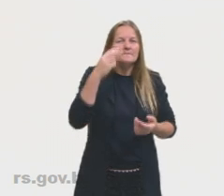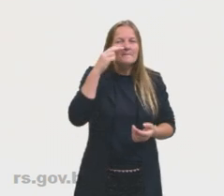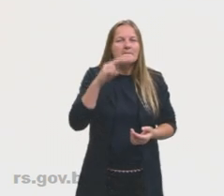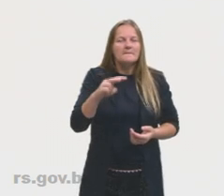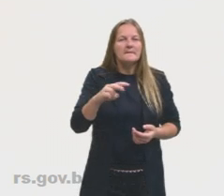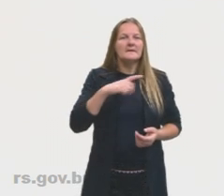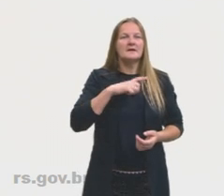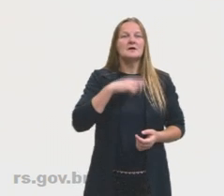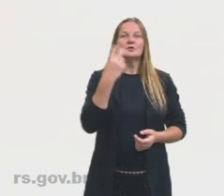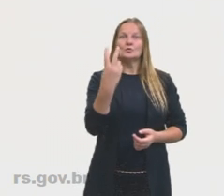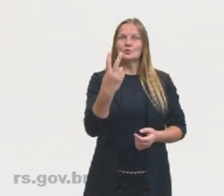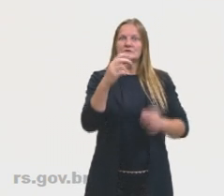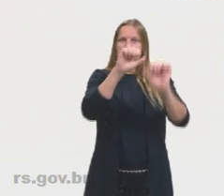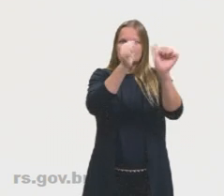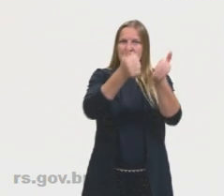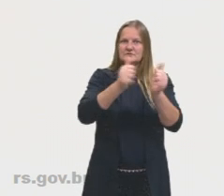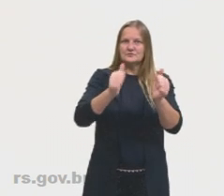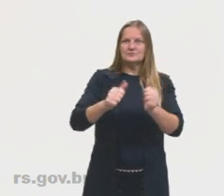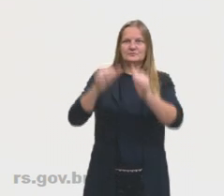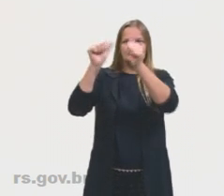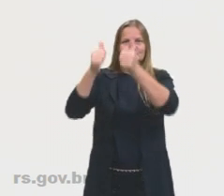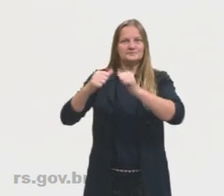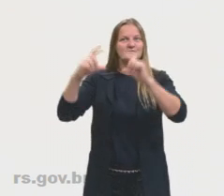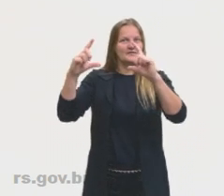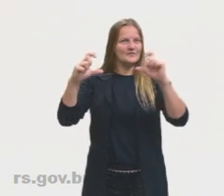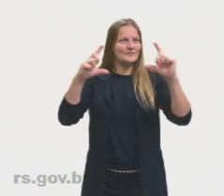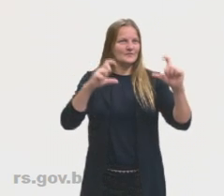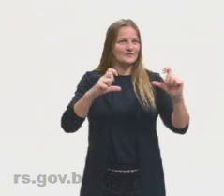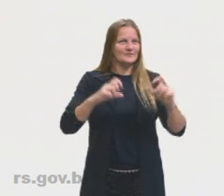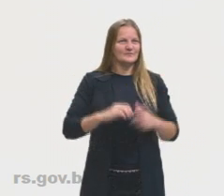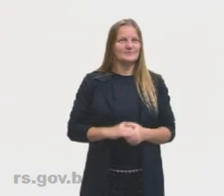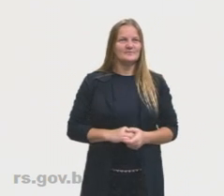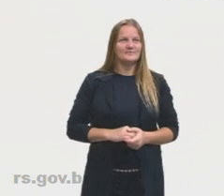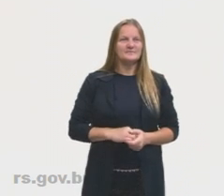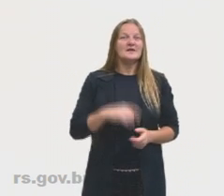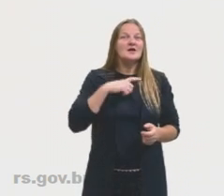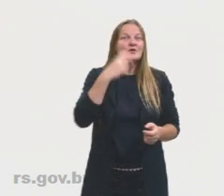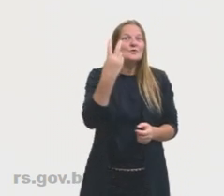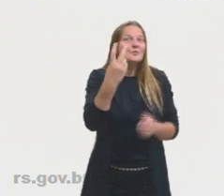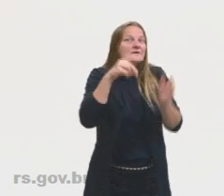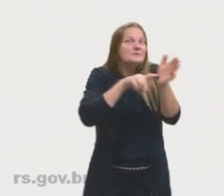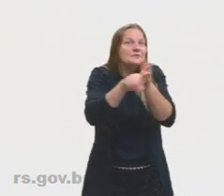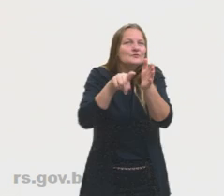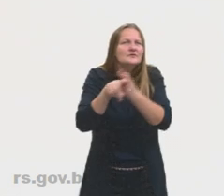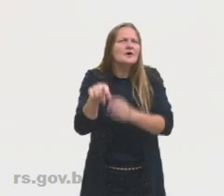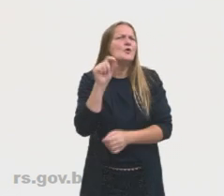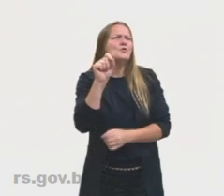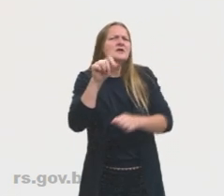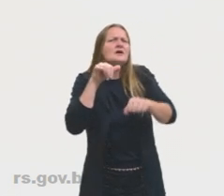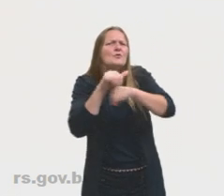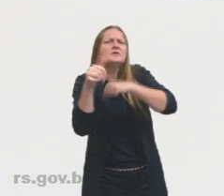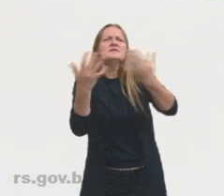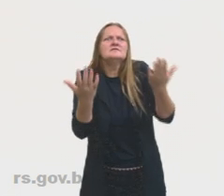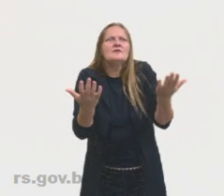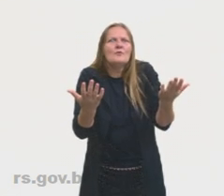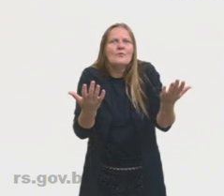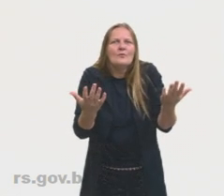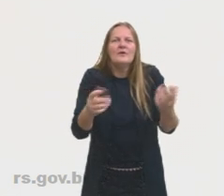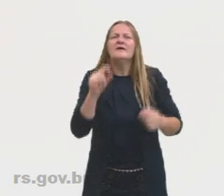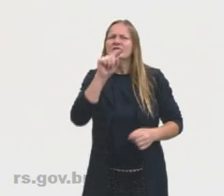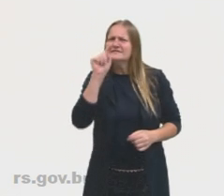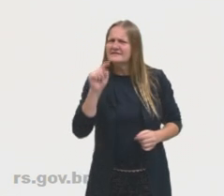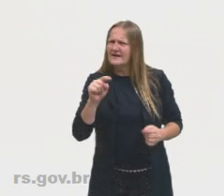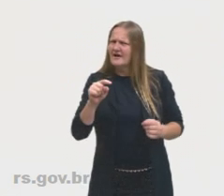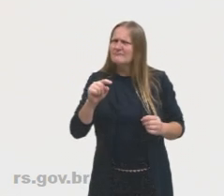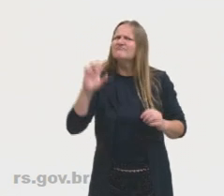tem duas imagens tá a gurizada duas imagens aí para vocês e duas perguntas uma o que que aconteceu nessas imagens EA outra